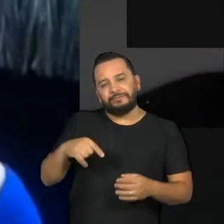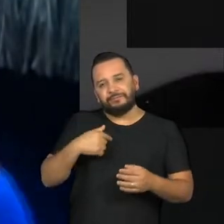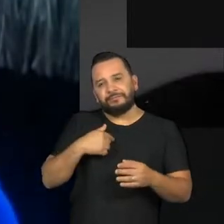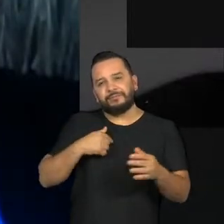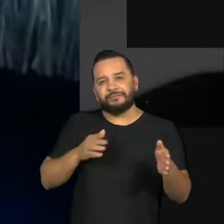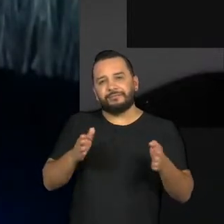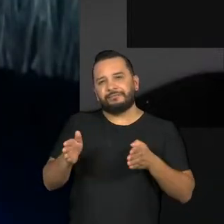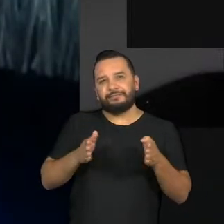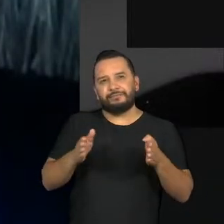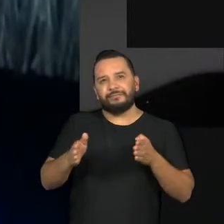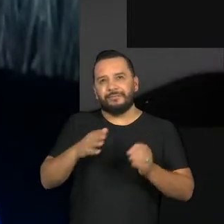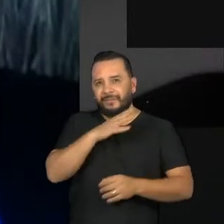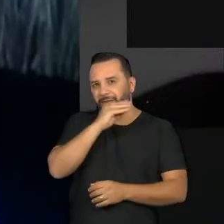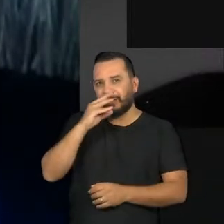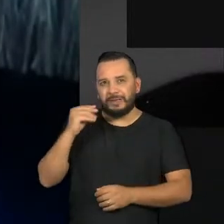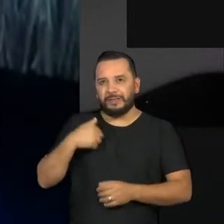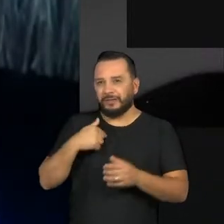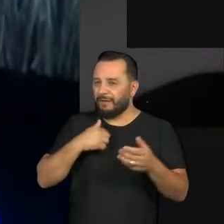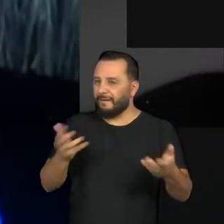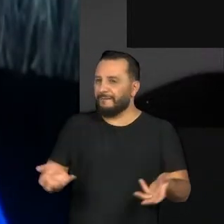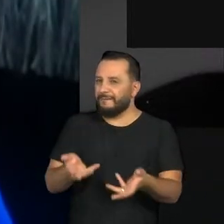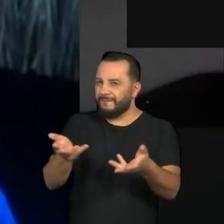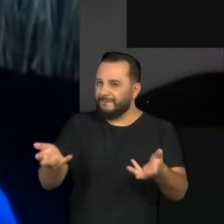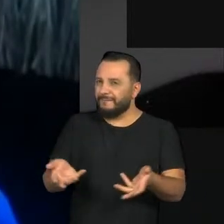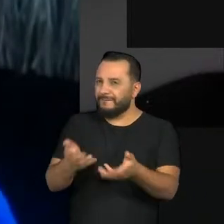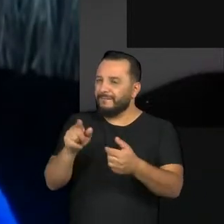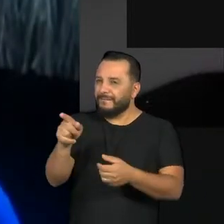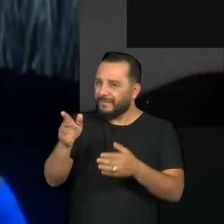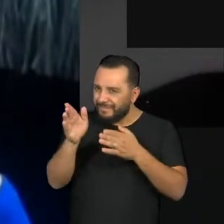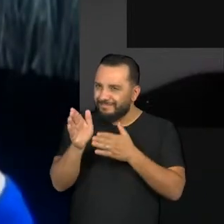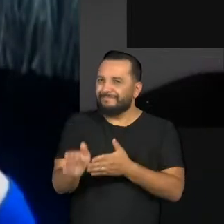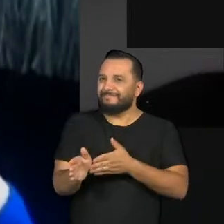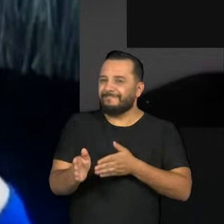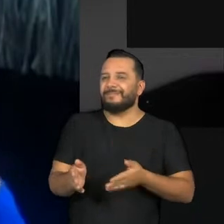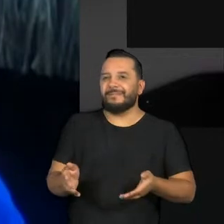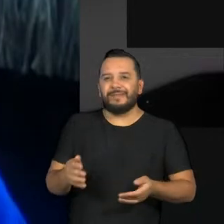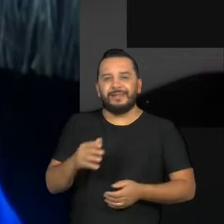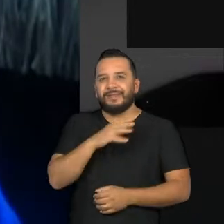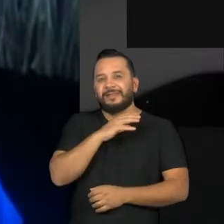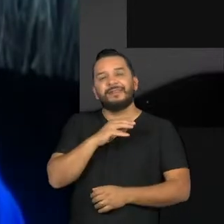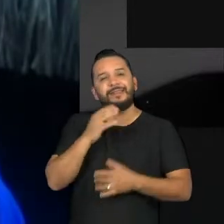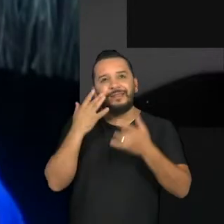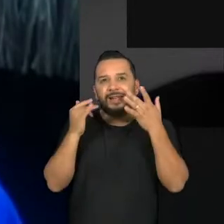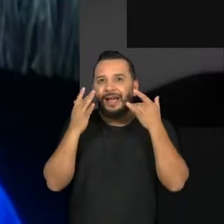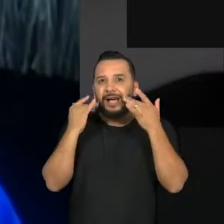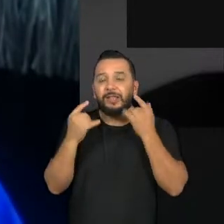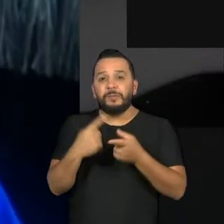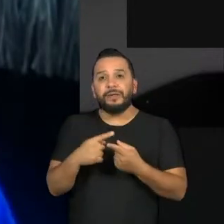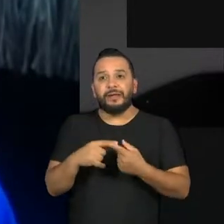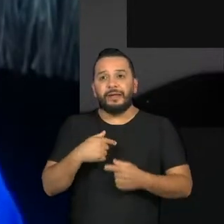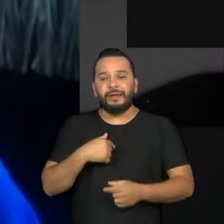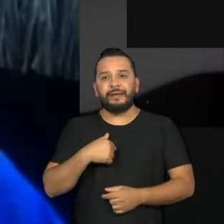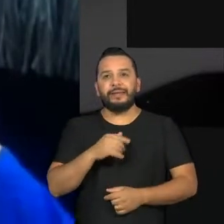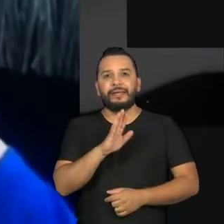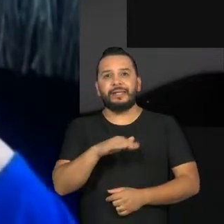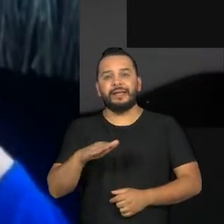nessa época, assim, com os adolescentes, de eu estimular muito para que ela seguisse. Porque normalmente eu acho que a criança ou adolescente tem que ter uma gama